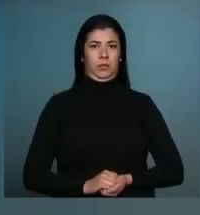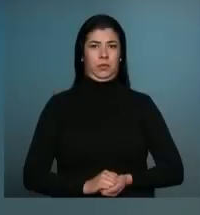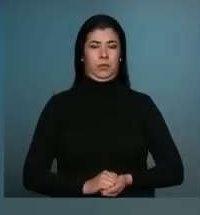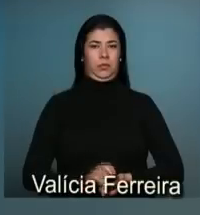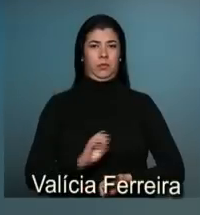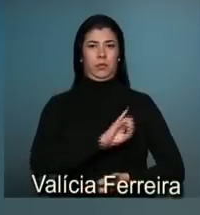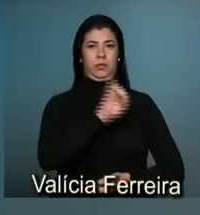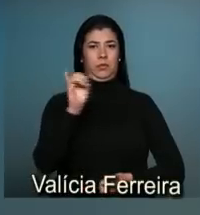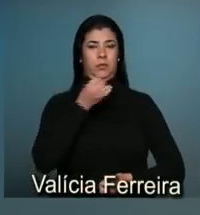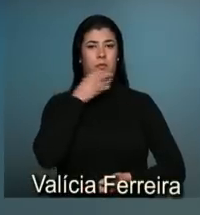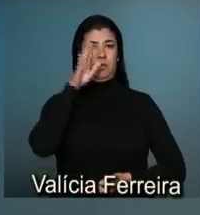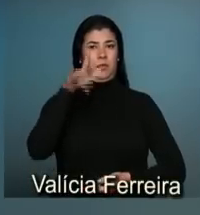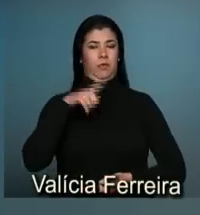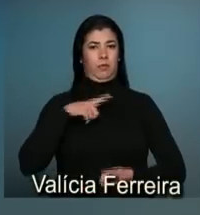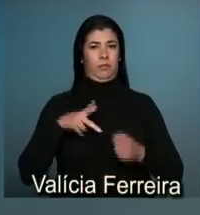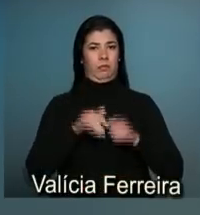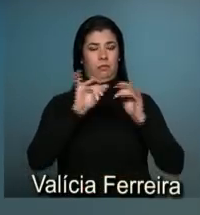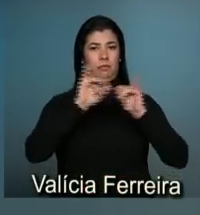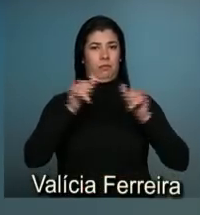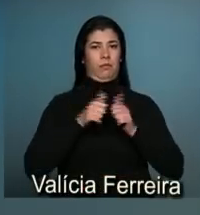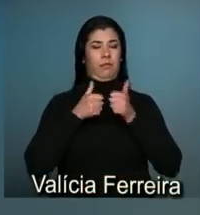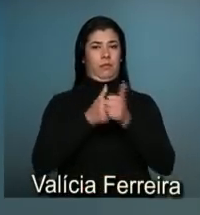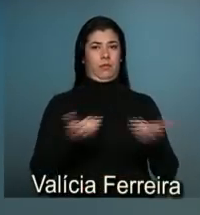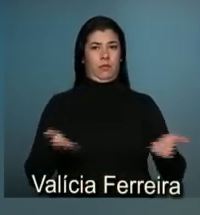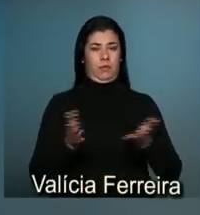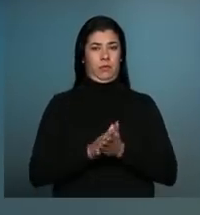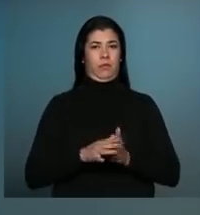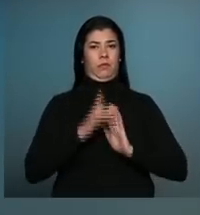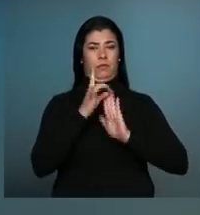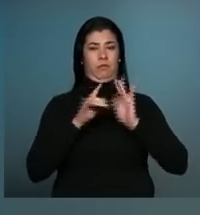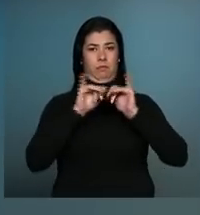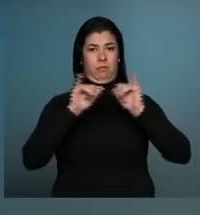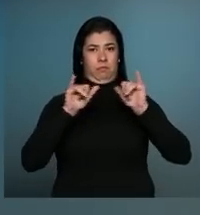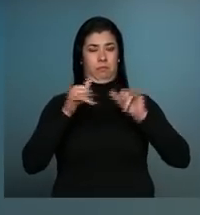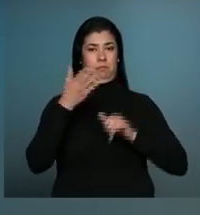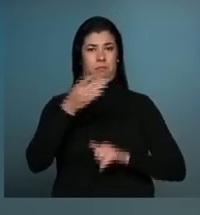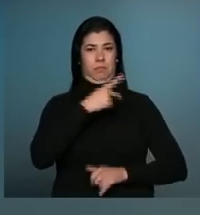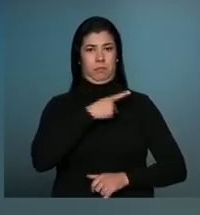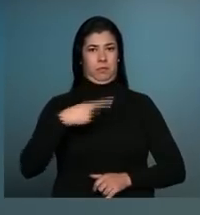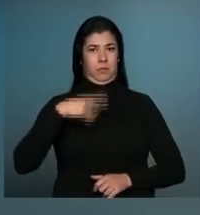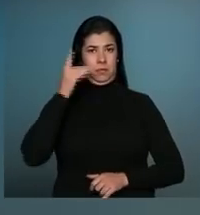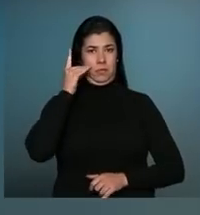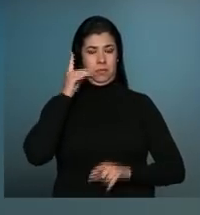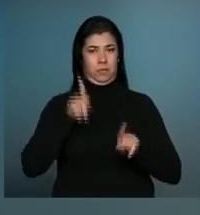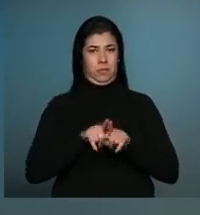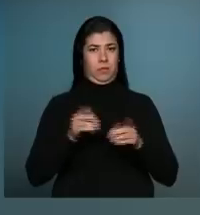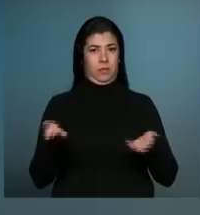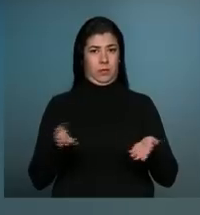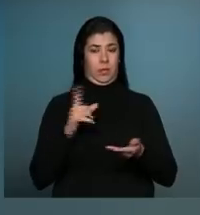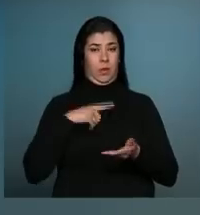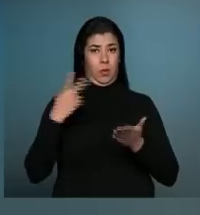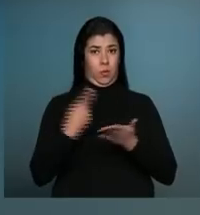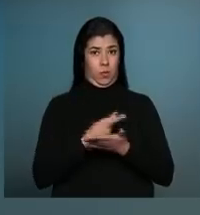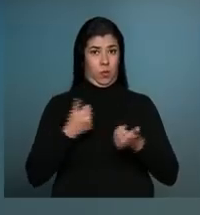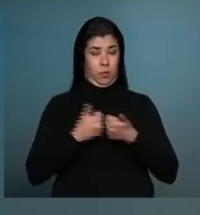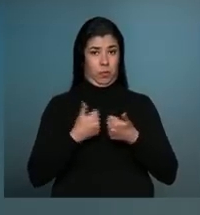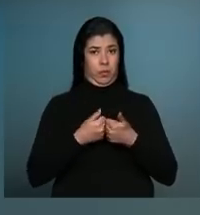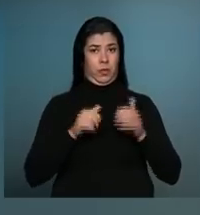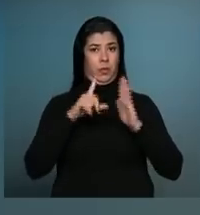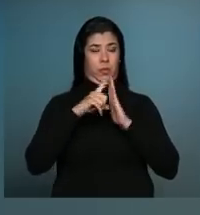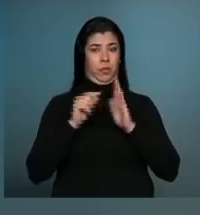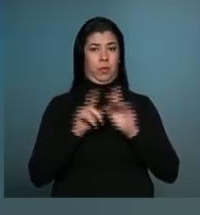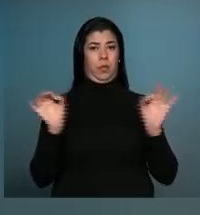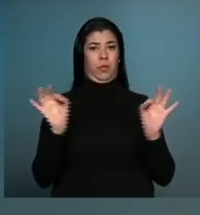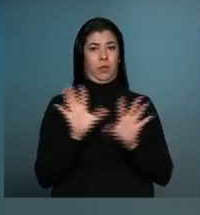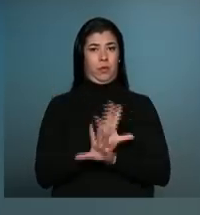Olá, boa tarde. Nós interrompemos a nossa programação para acompanhar uma declaração da presidenta Dilma Rousseff, feita agora há pouco no Palácio do Planalto, logo